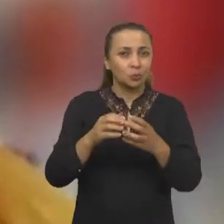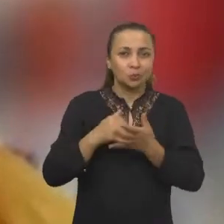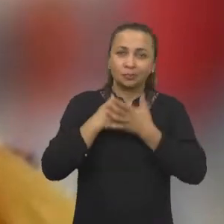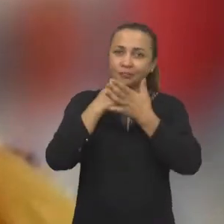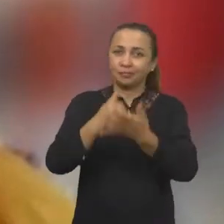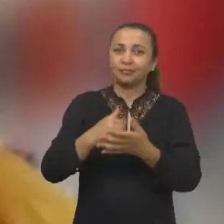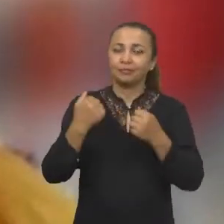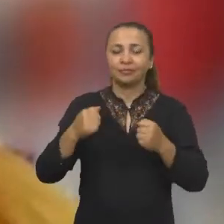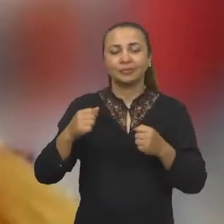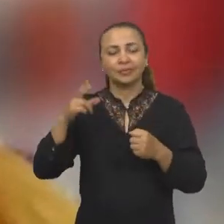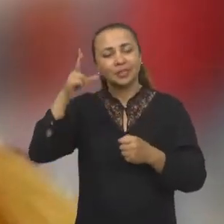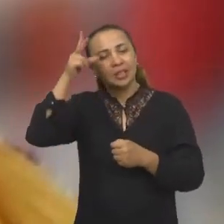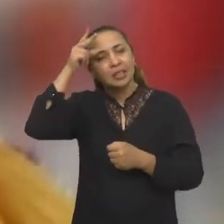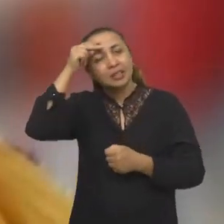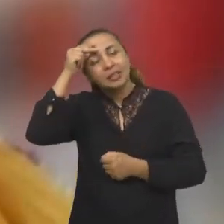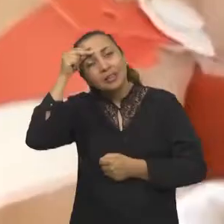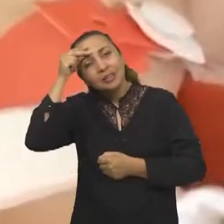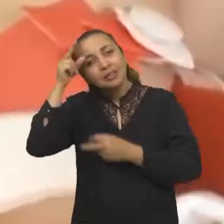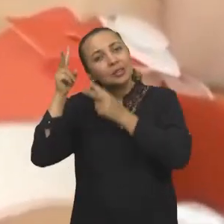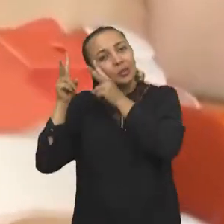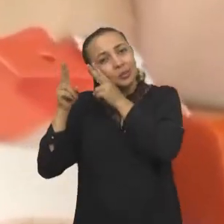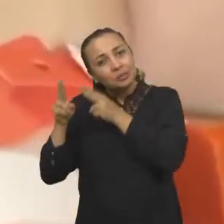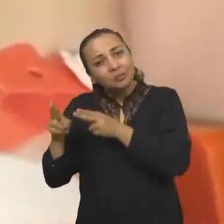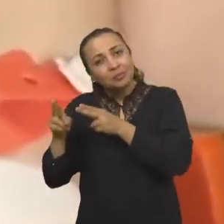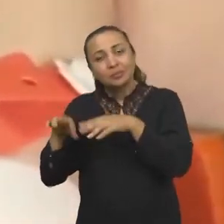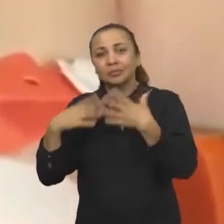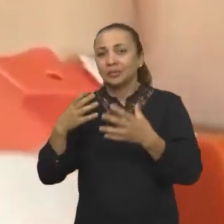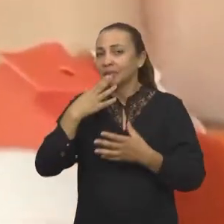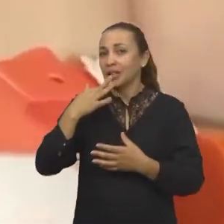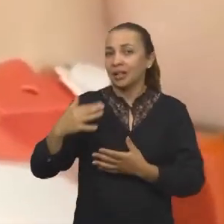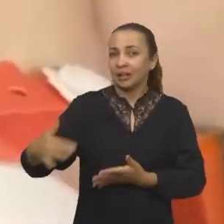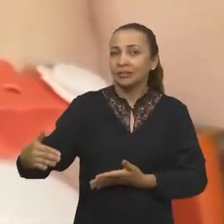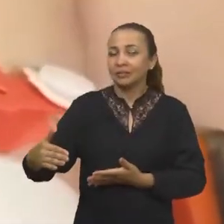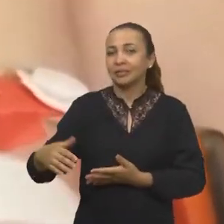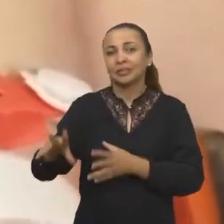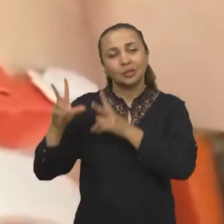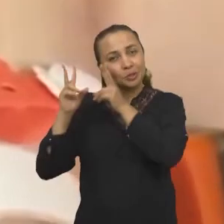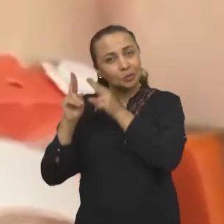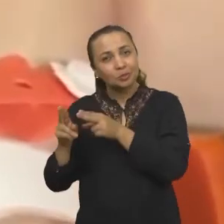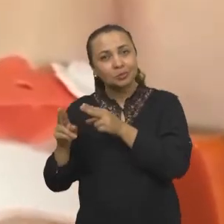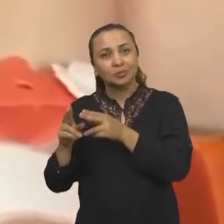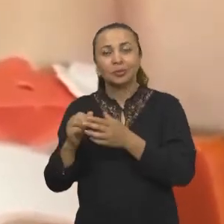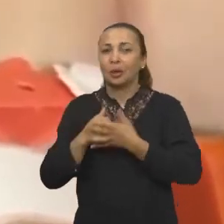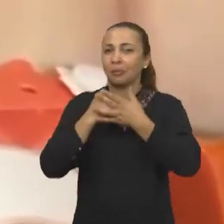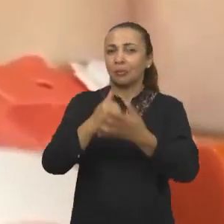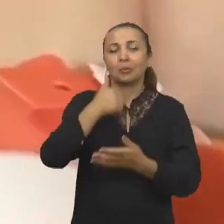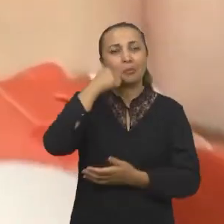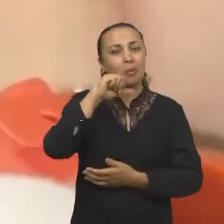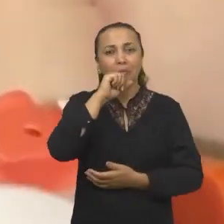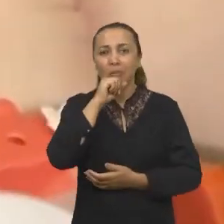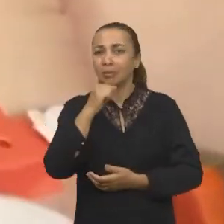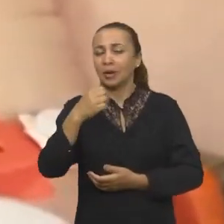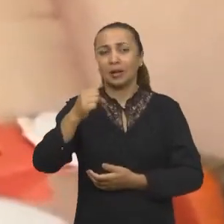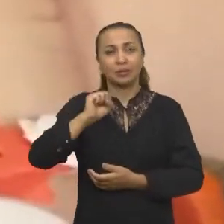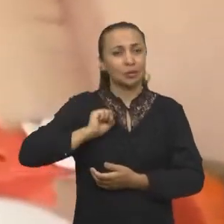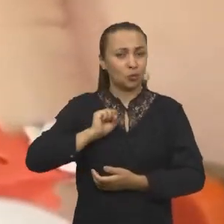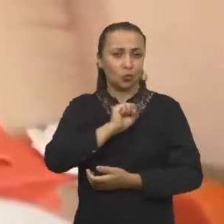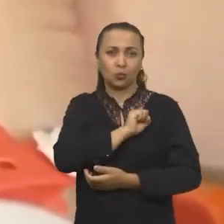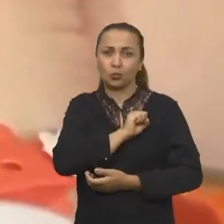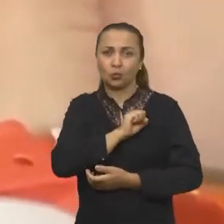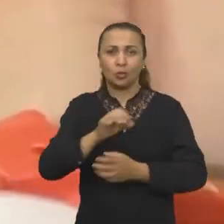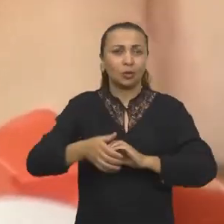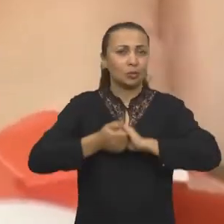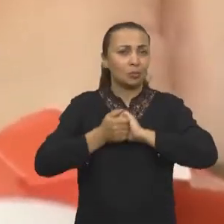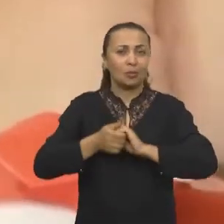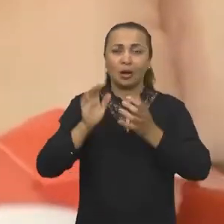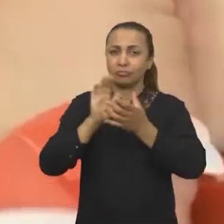podem desenvolver outras atividades na casa dela, tomar conta de uma outra criança, limpeza. Então, tem várias coisas.